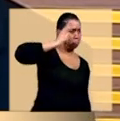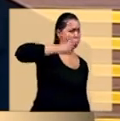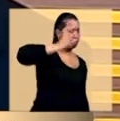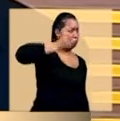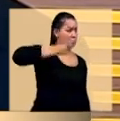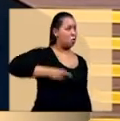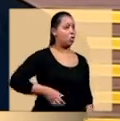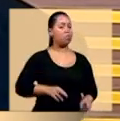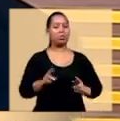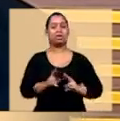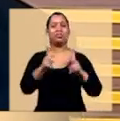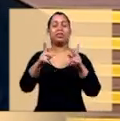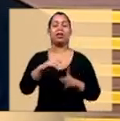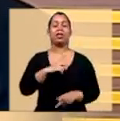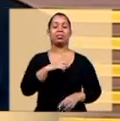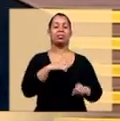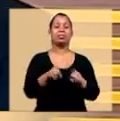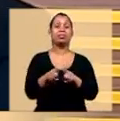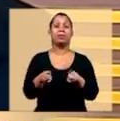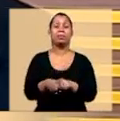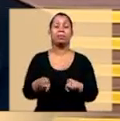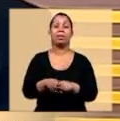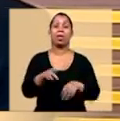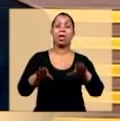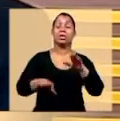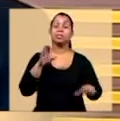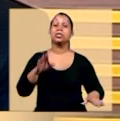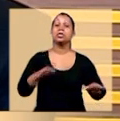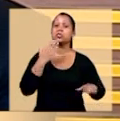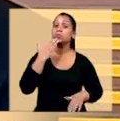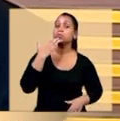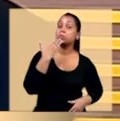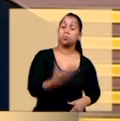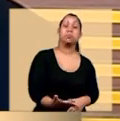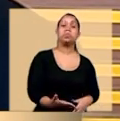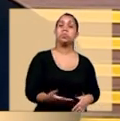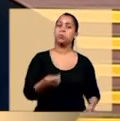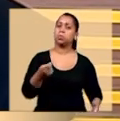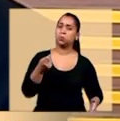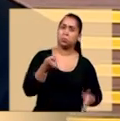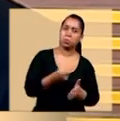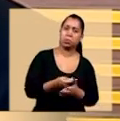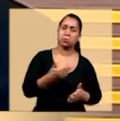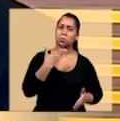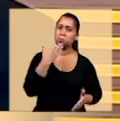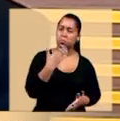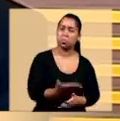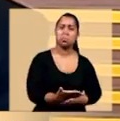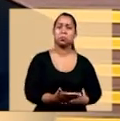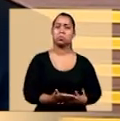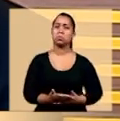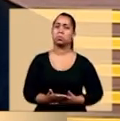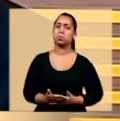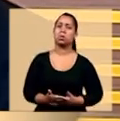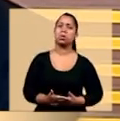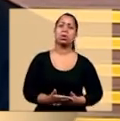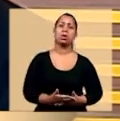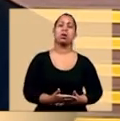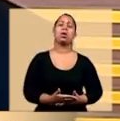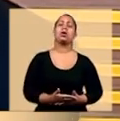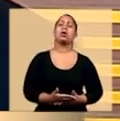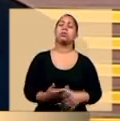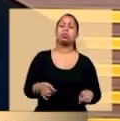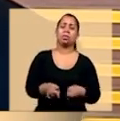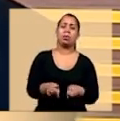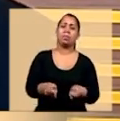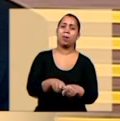ele penaliza. Porque você tem que diferenciar também, às vezes, uma cobrança, né, uma advertência, a aplicação